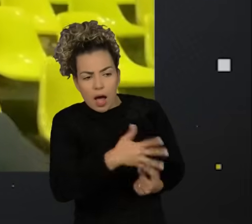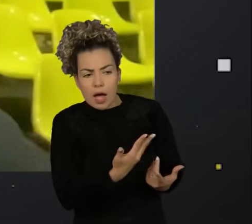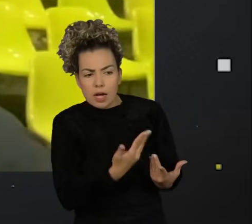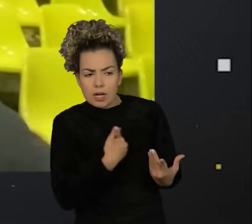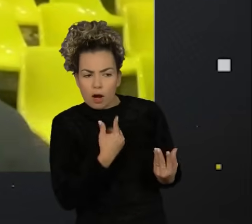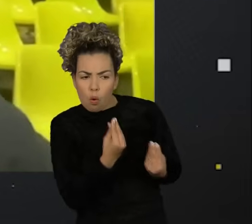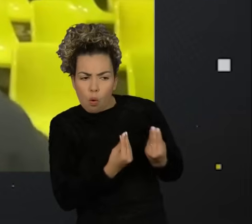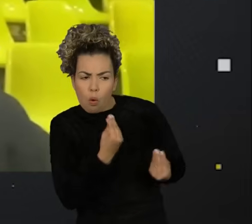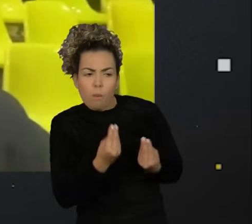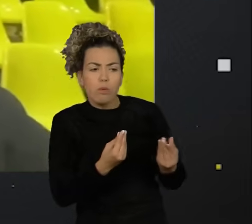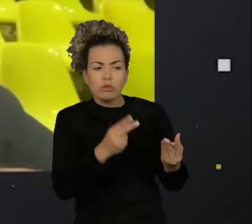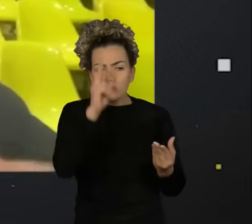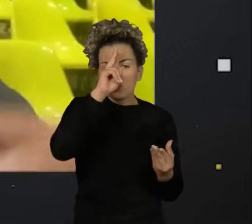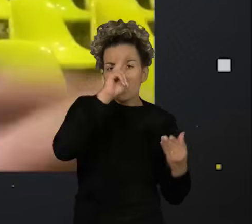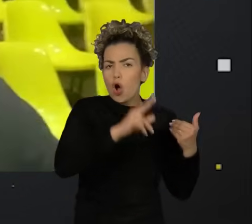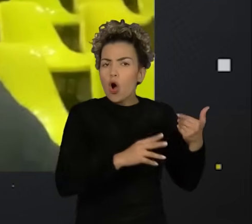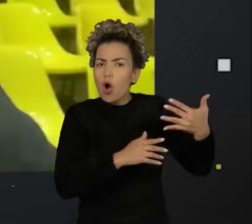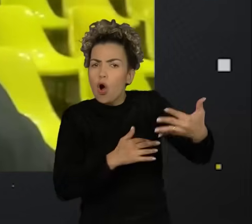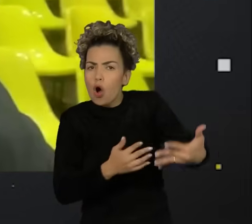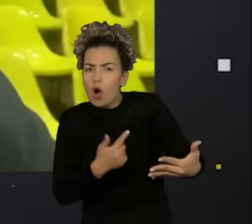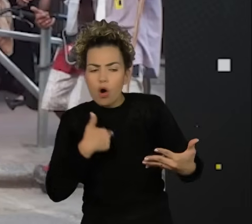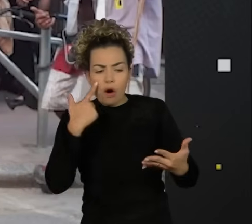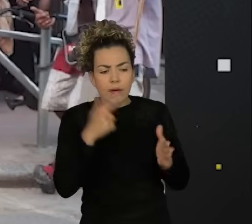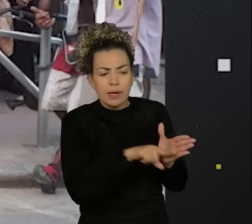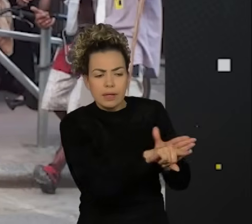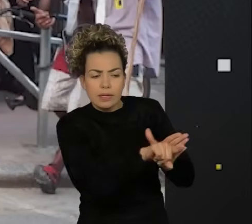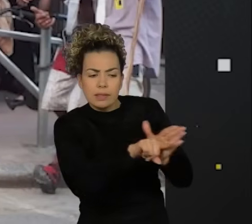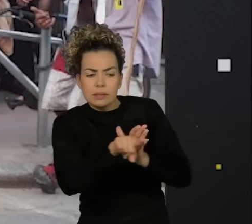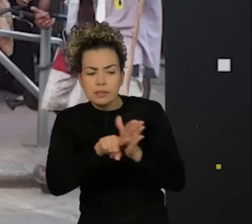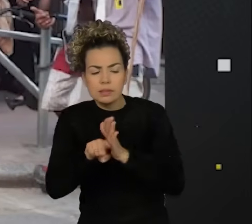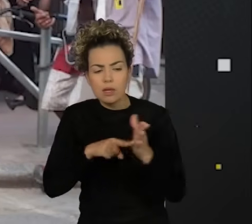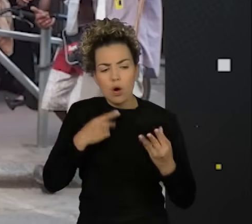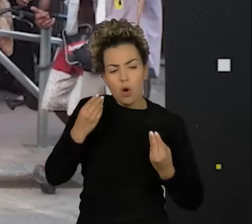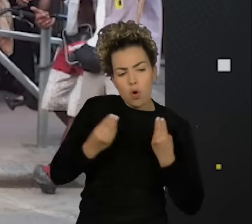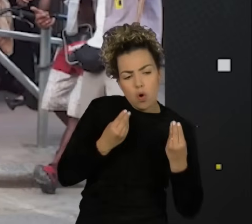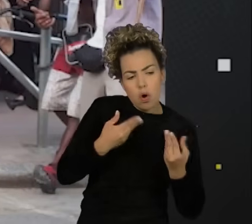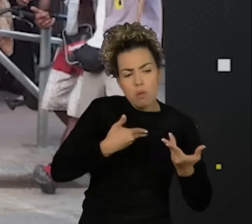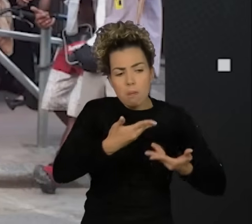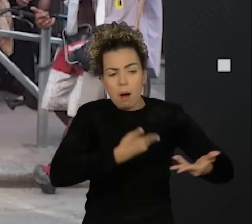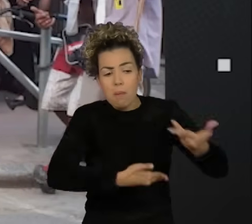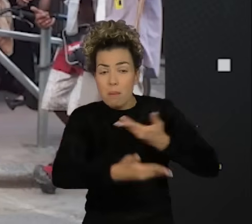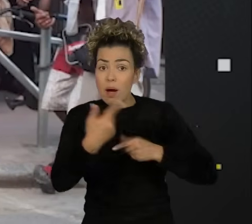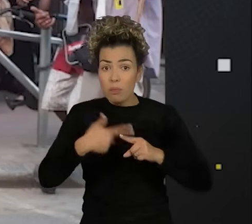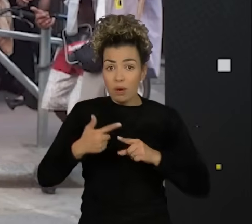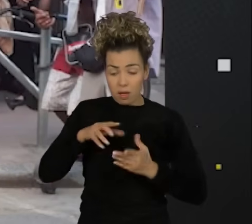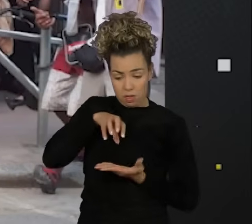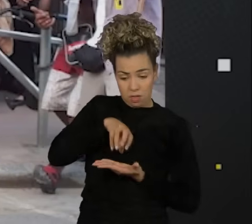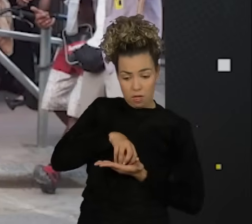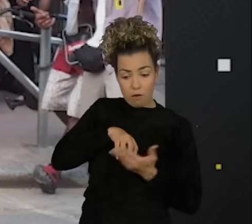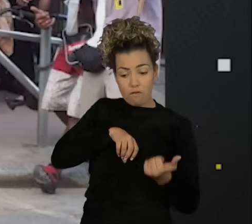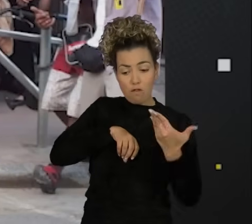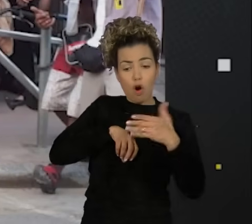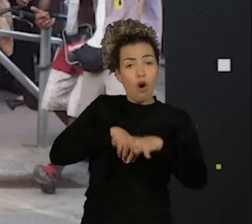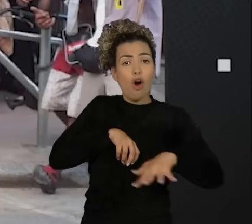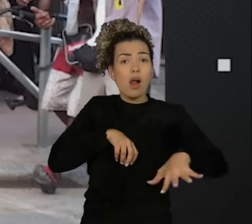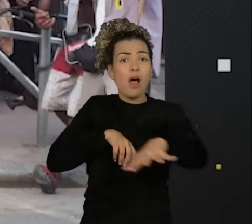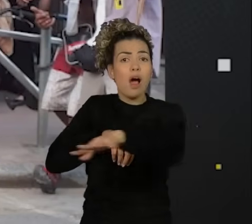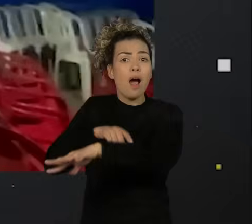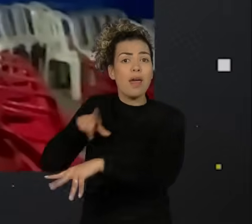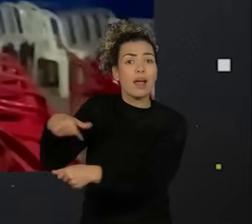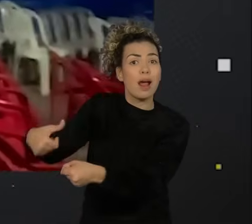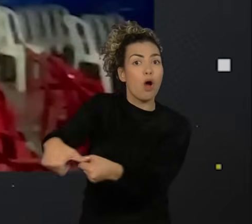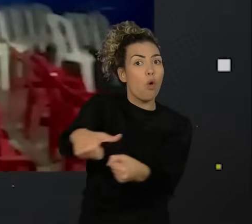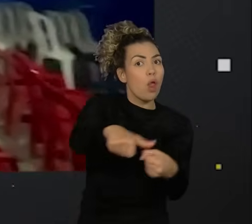pesquisas históricas ali no entorno, na região conhecida como Cracolândia. Eu, você e todos que estavam